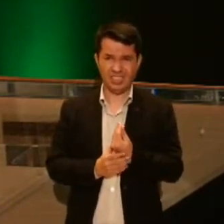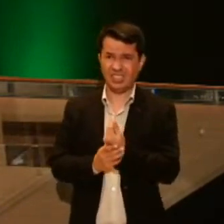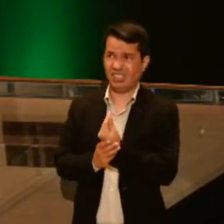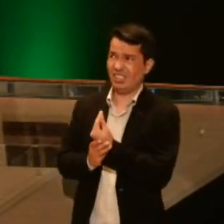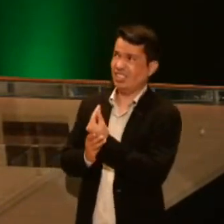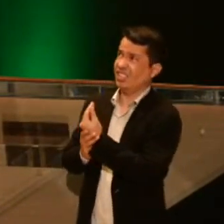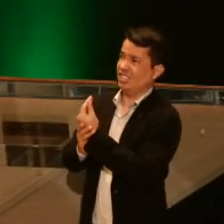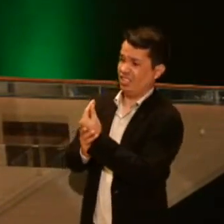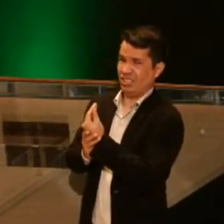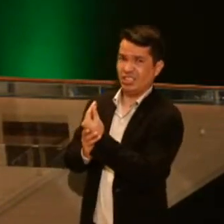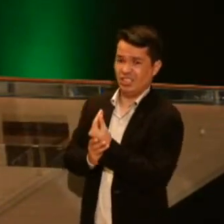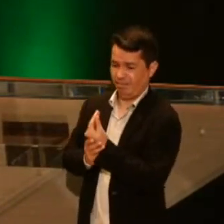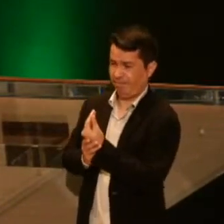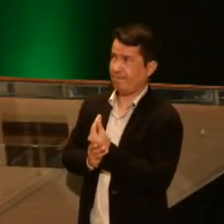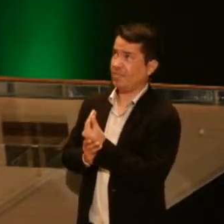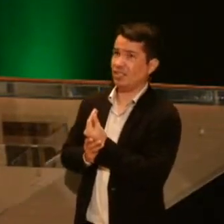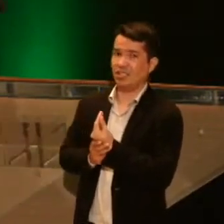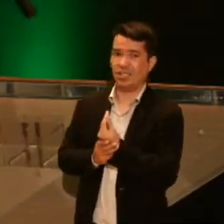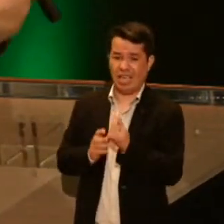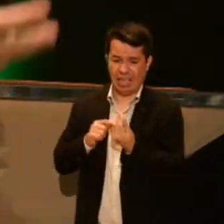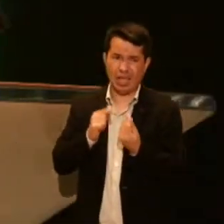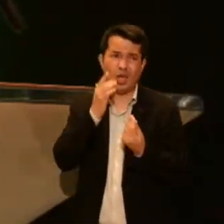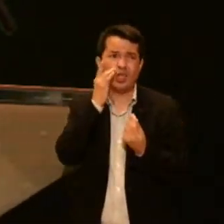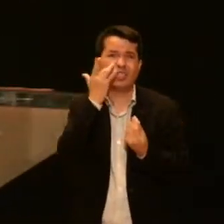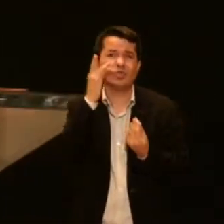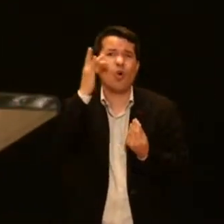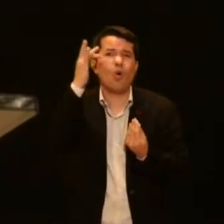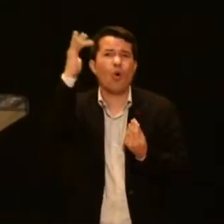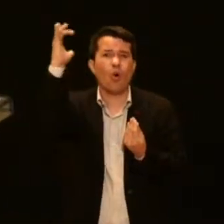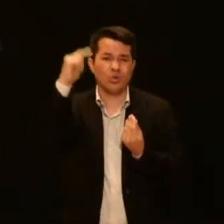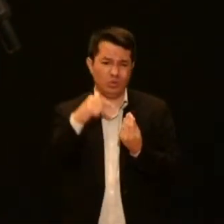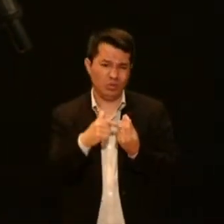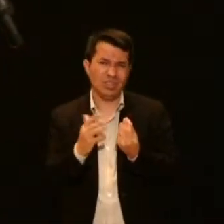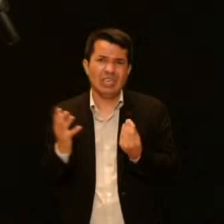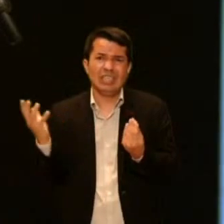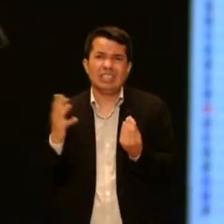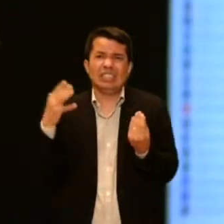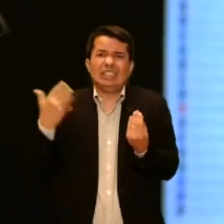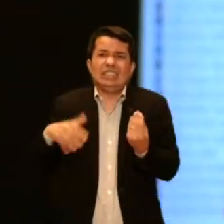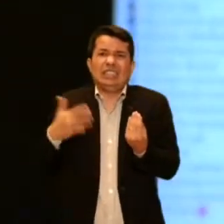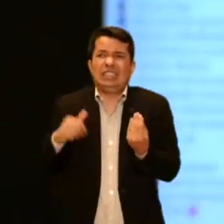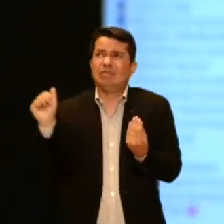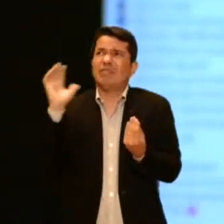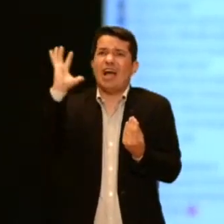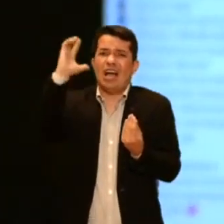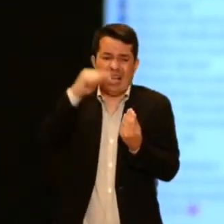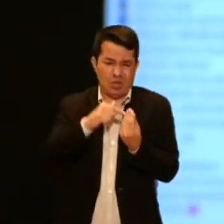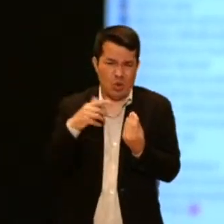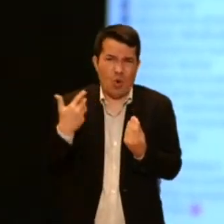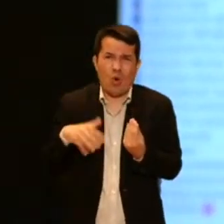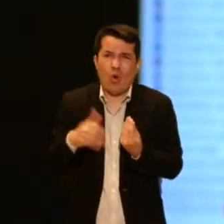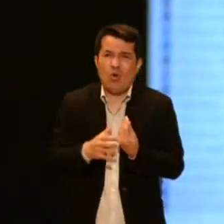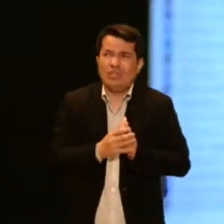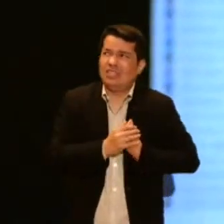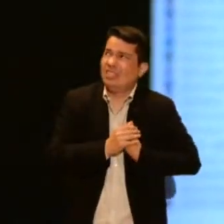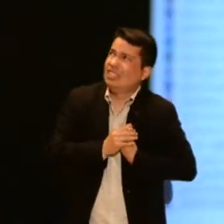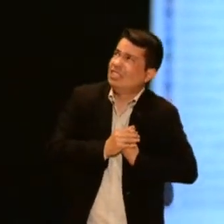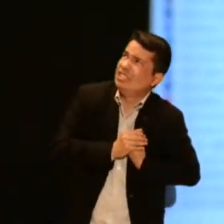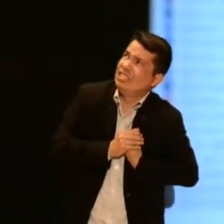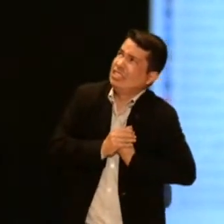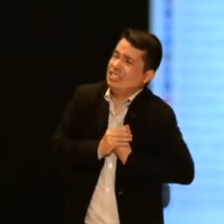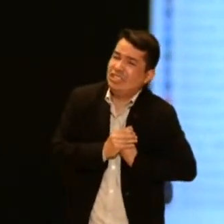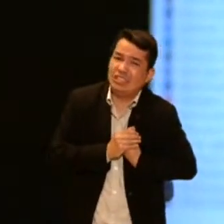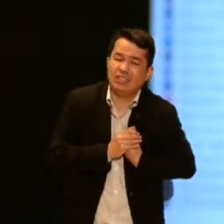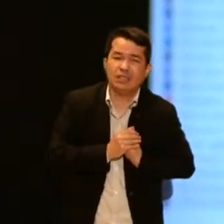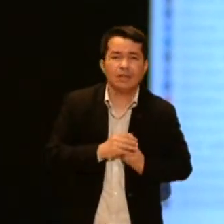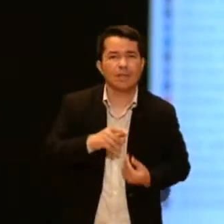grana, não, eu estou falando dos nossos tesouros interiores. Talvez o tesouro mais difícil, não é? De você